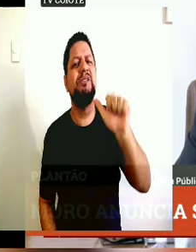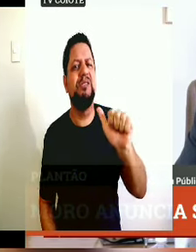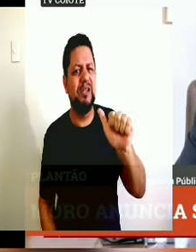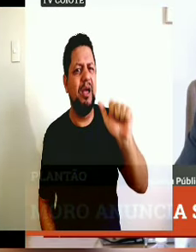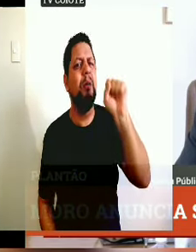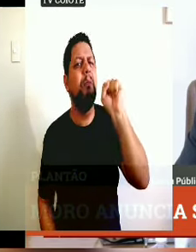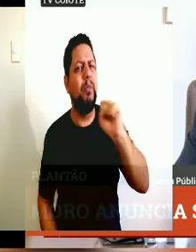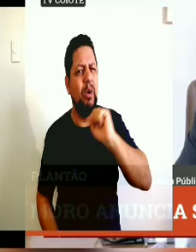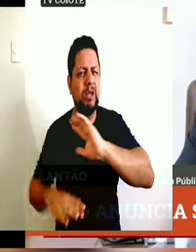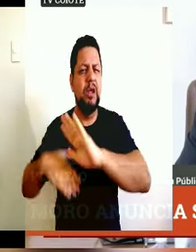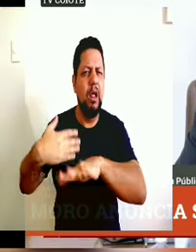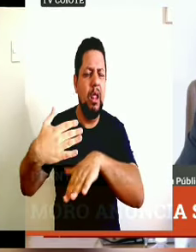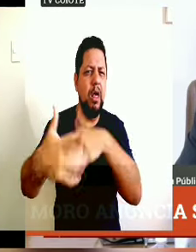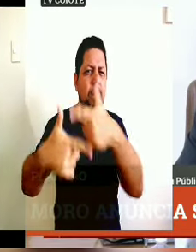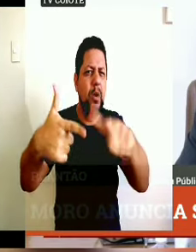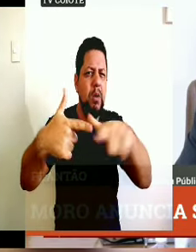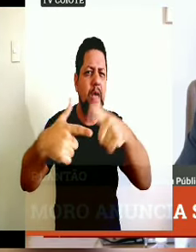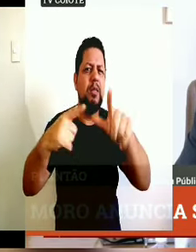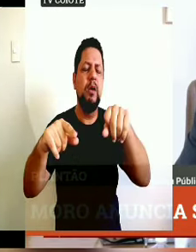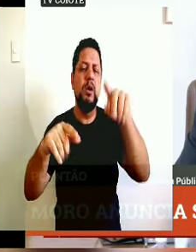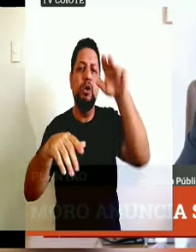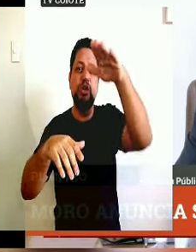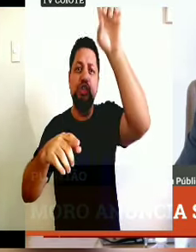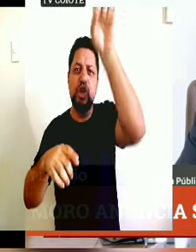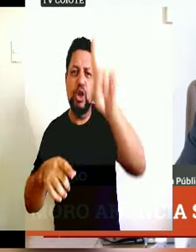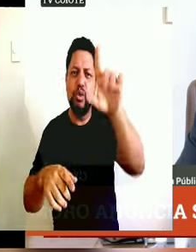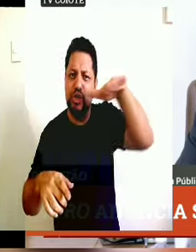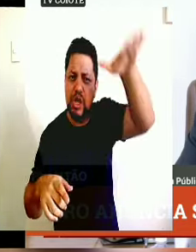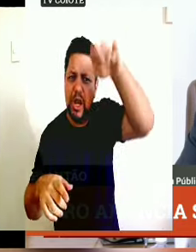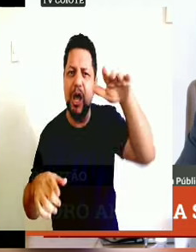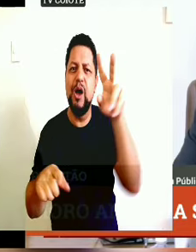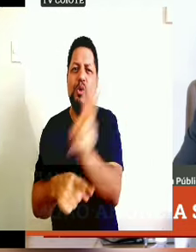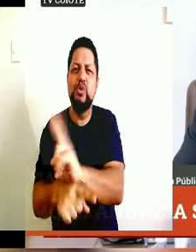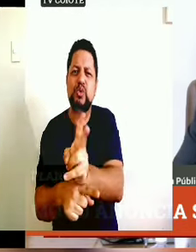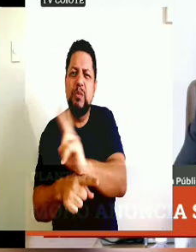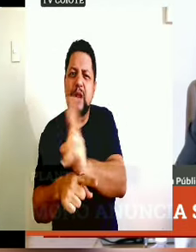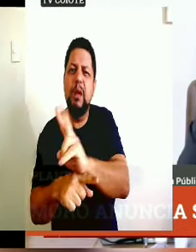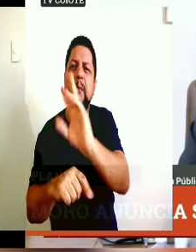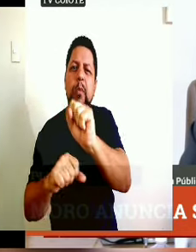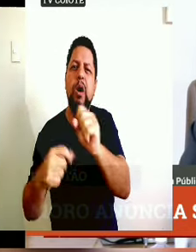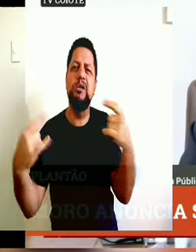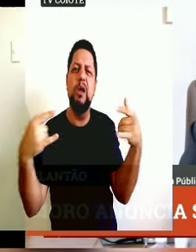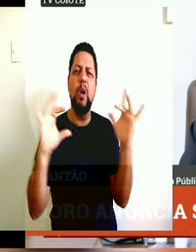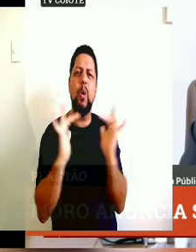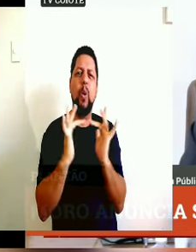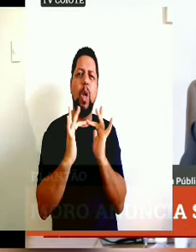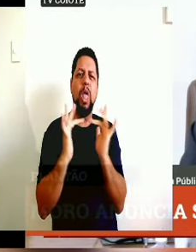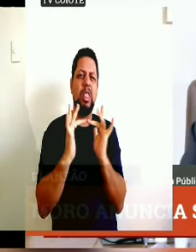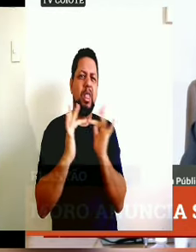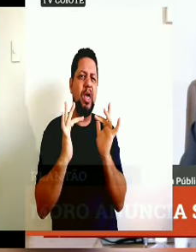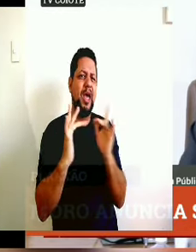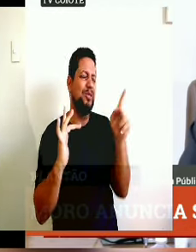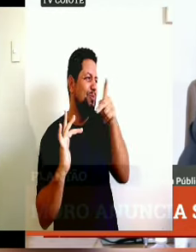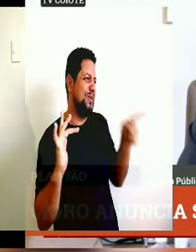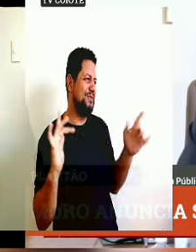impróprias entre o diretor-geral, entre superintendentes, com o presidente da República, é algo que realmente eu não posso